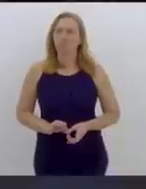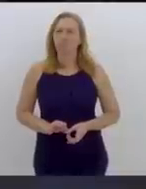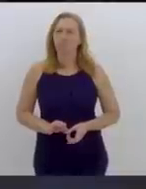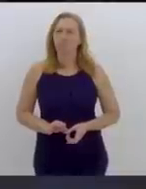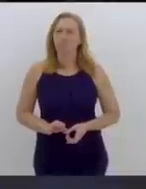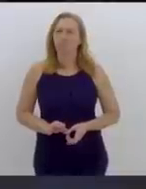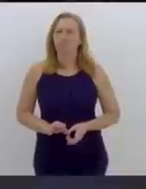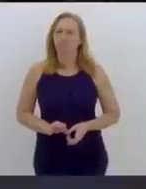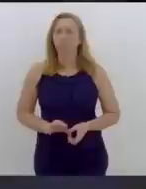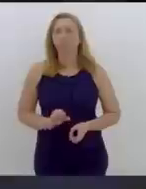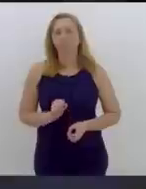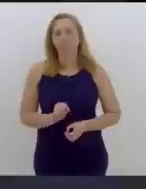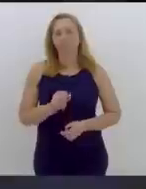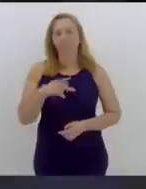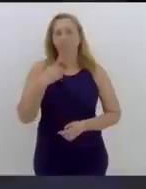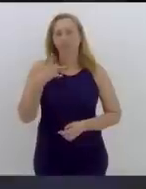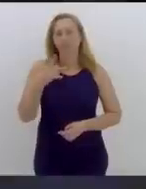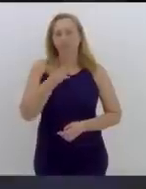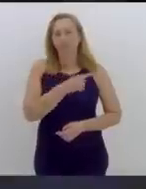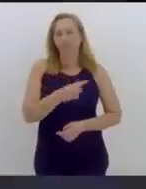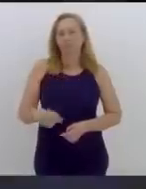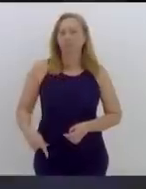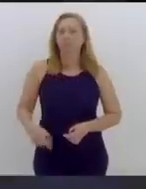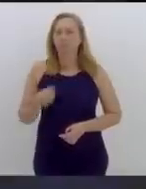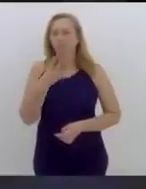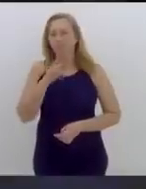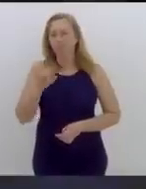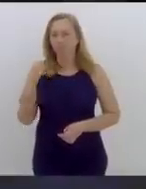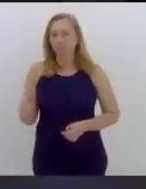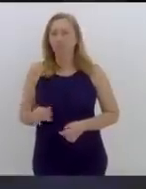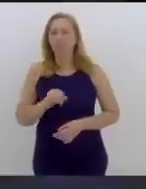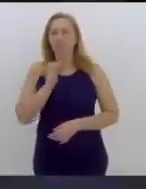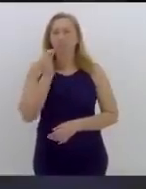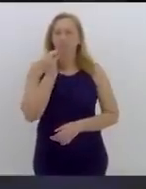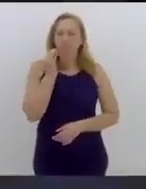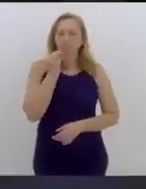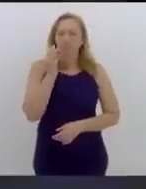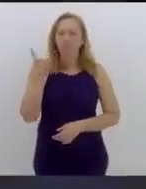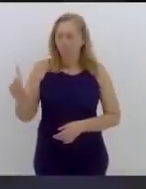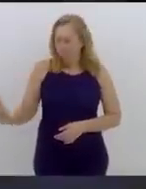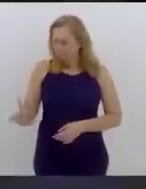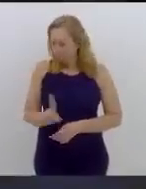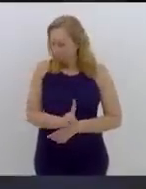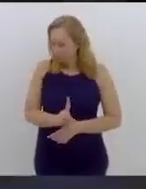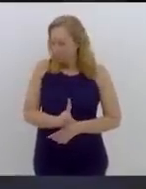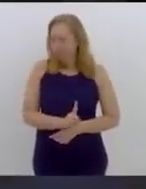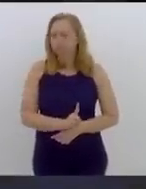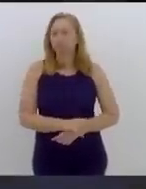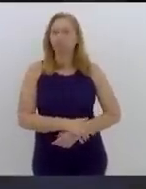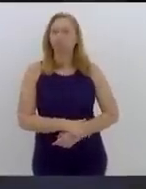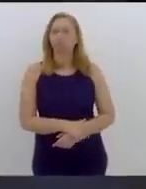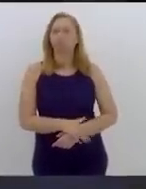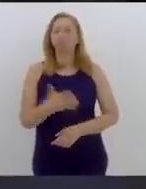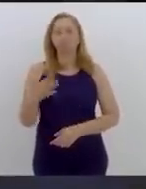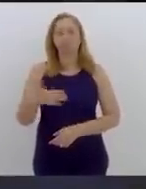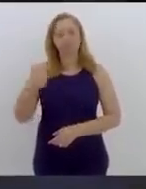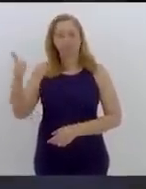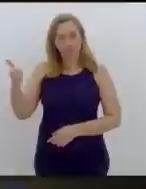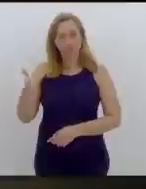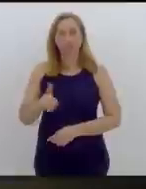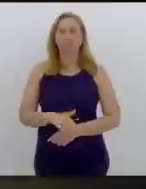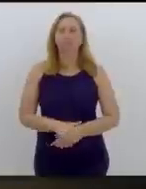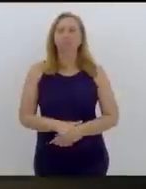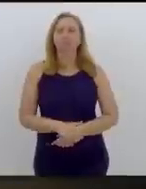pode falar Presidente Bom dia até a oportunidade de ver aqui a frente para estar melhor posicionado